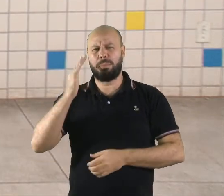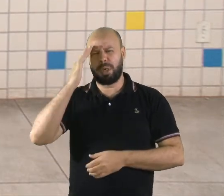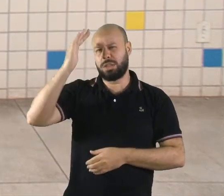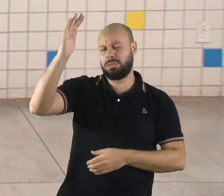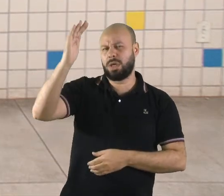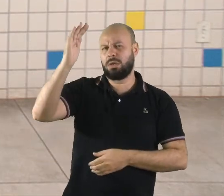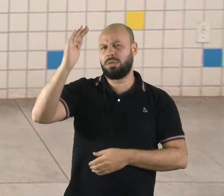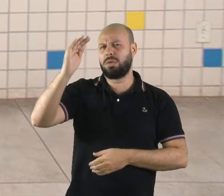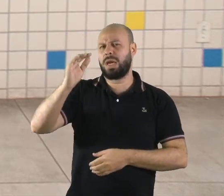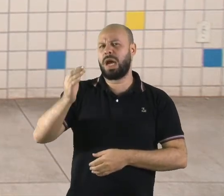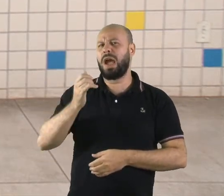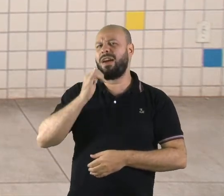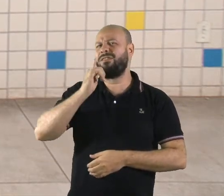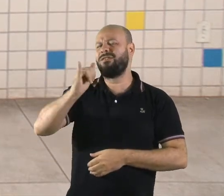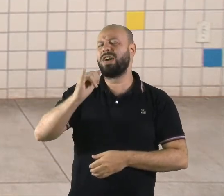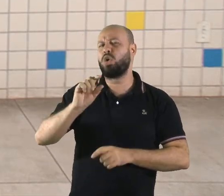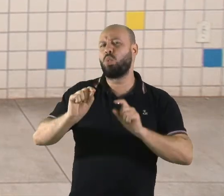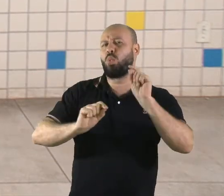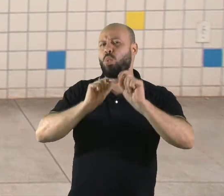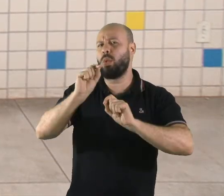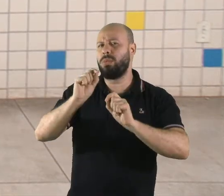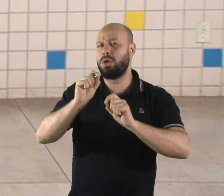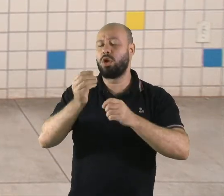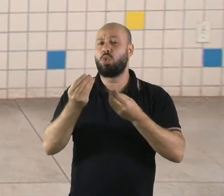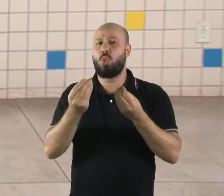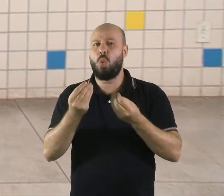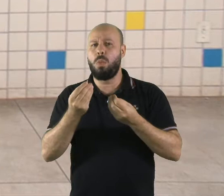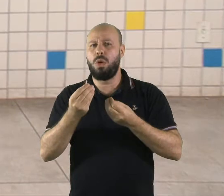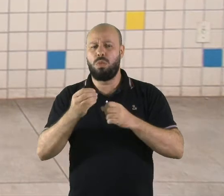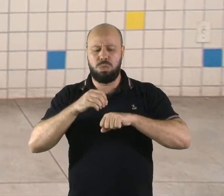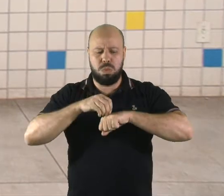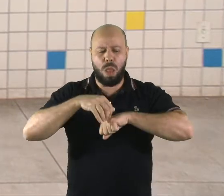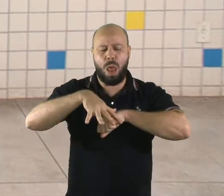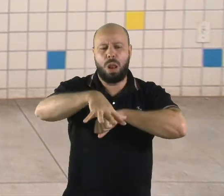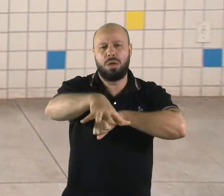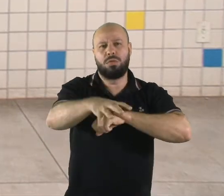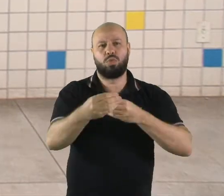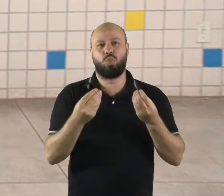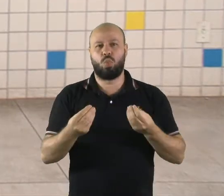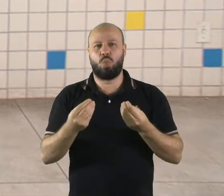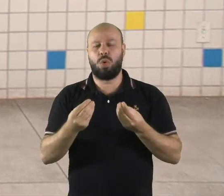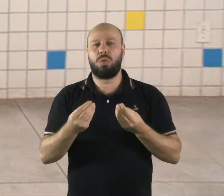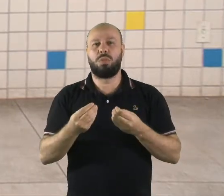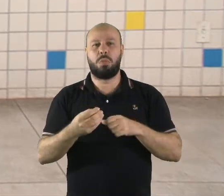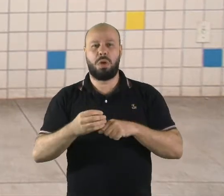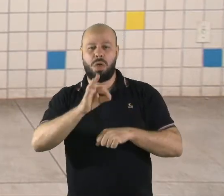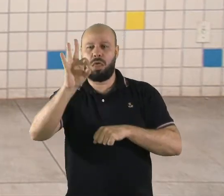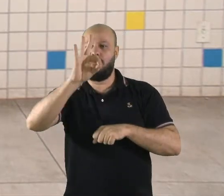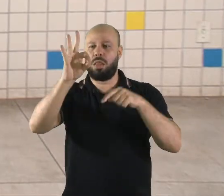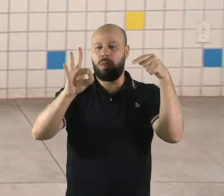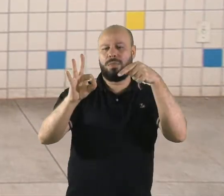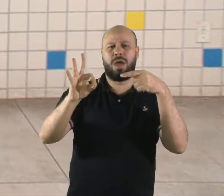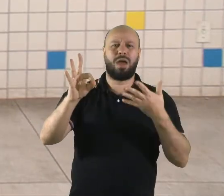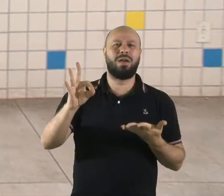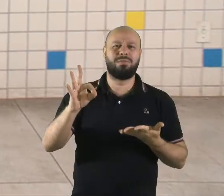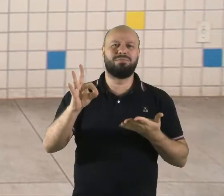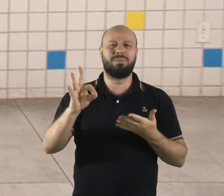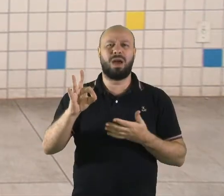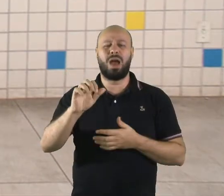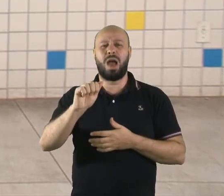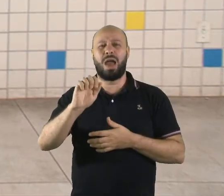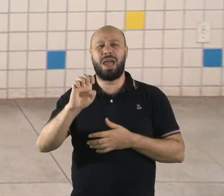a dengue? As formas de contágio, ou sobre o mosquito que transmite o Aedes aegypti? Quais